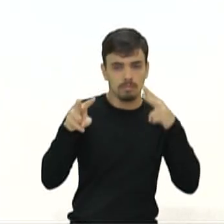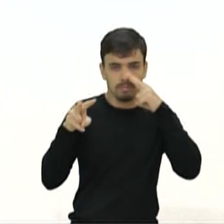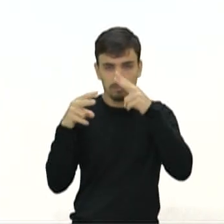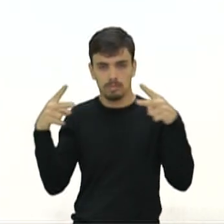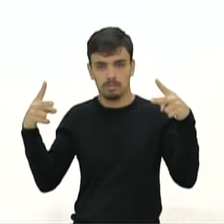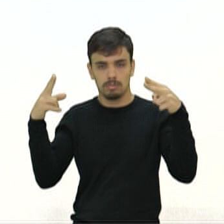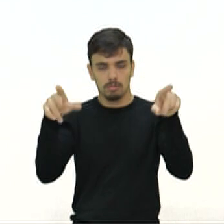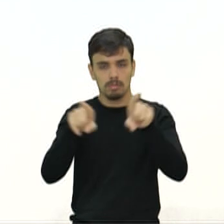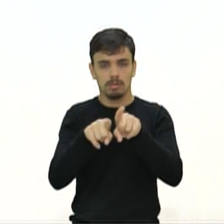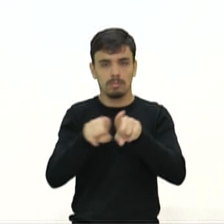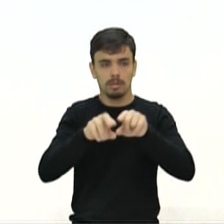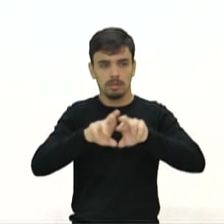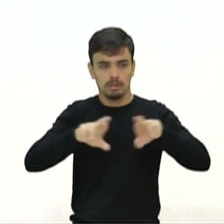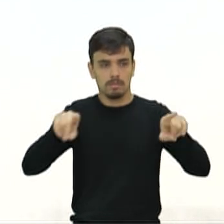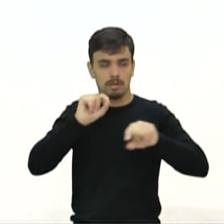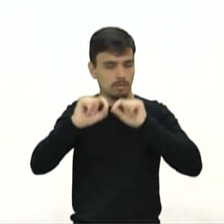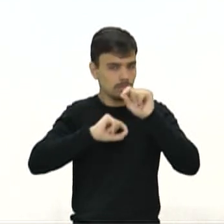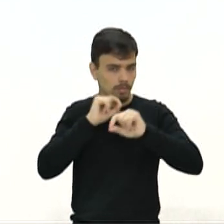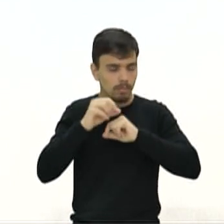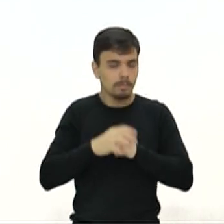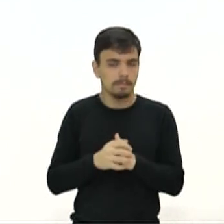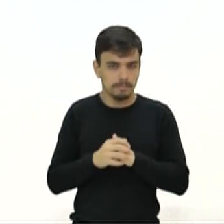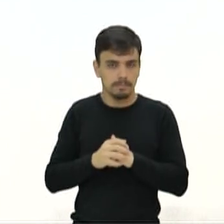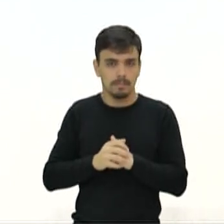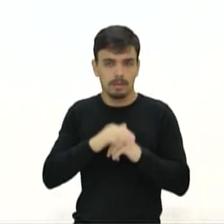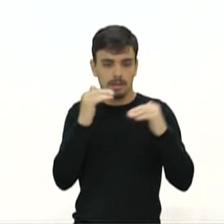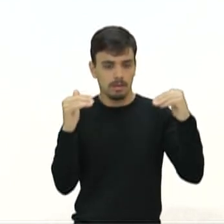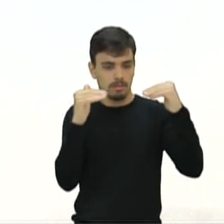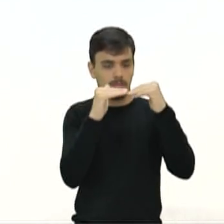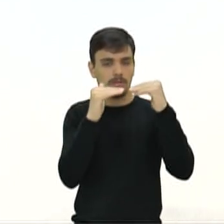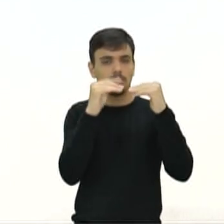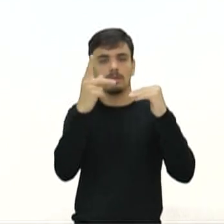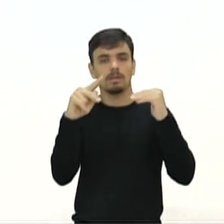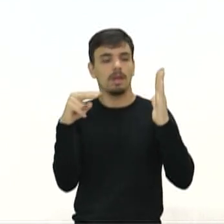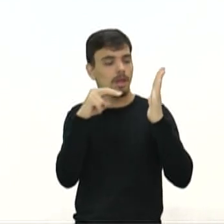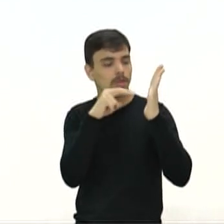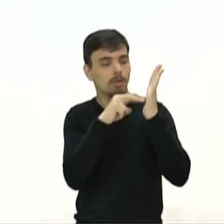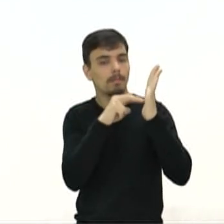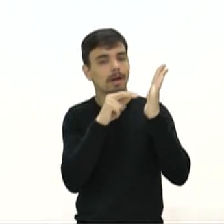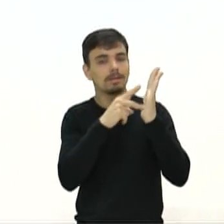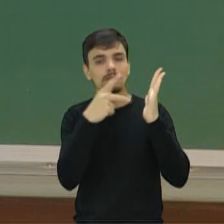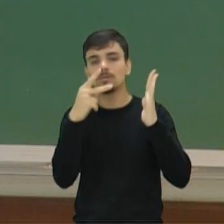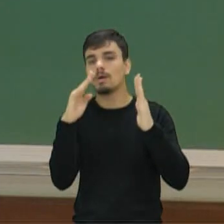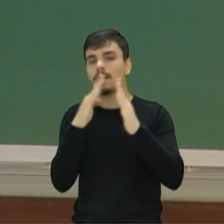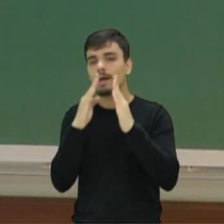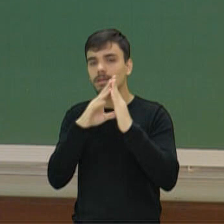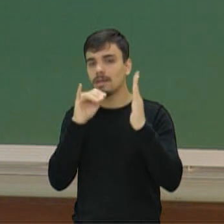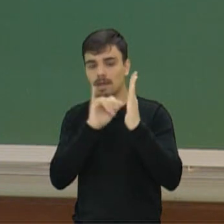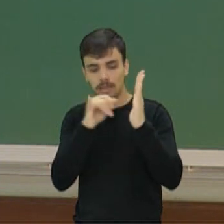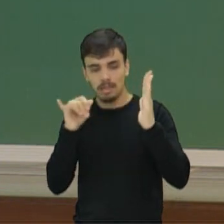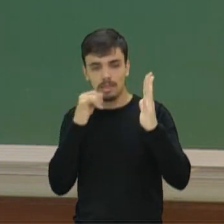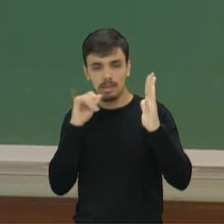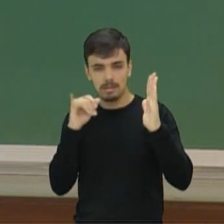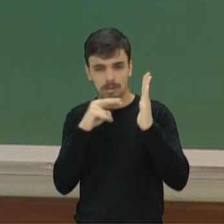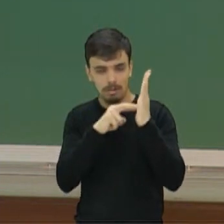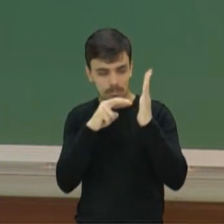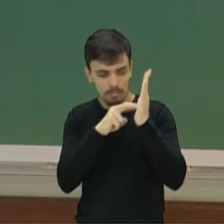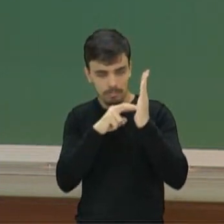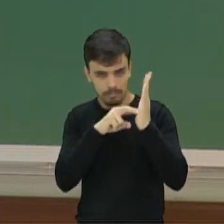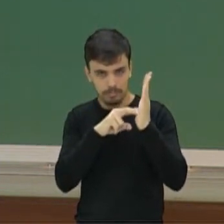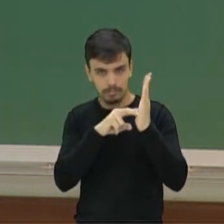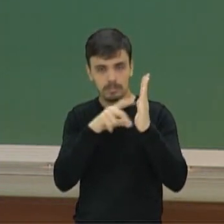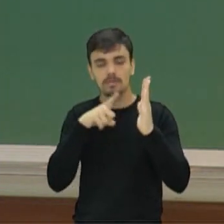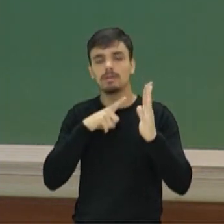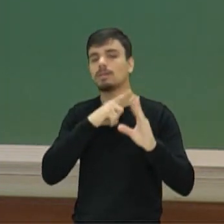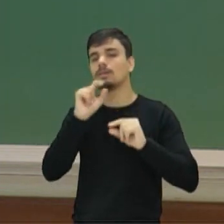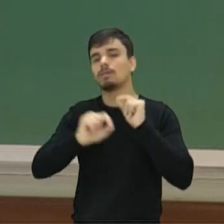diferença de potencial, que é o equivalente ao que você tem na tomada da sua casa. Na tomada da sua casa, você tem lá um